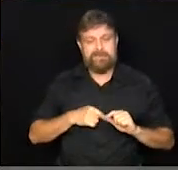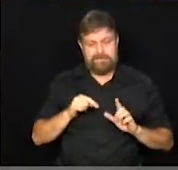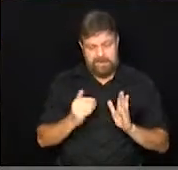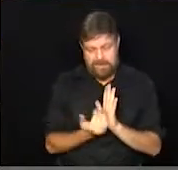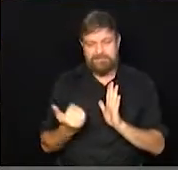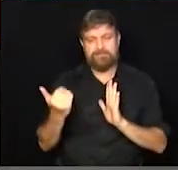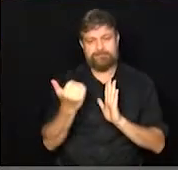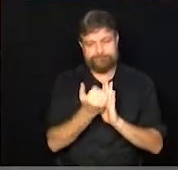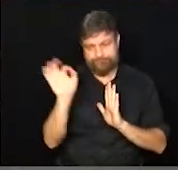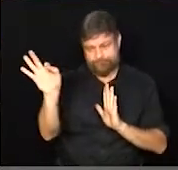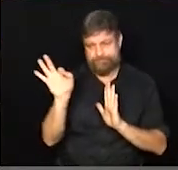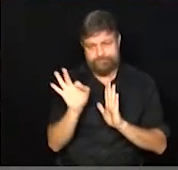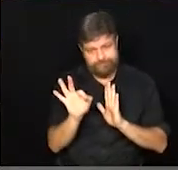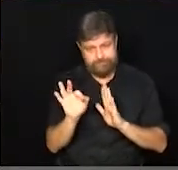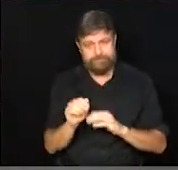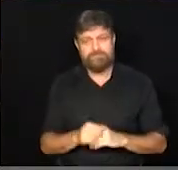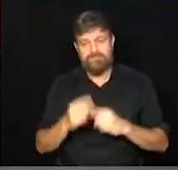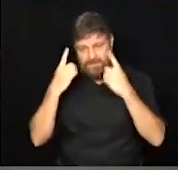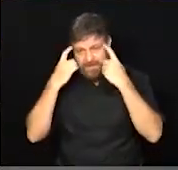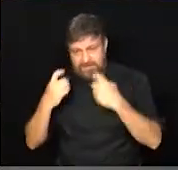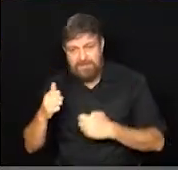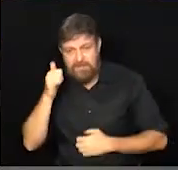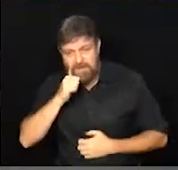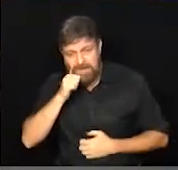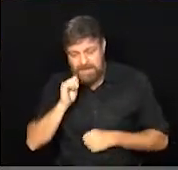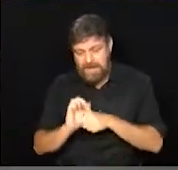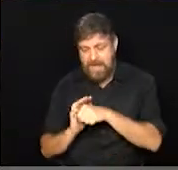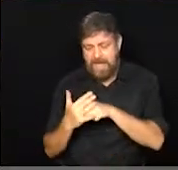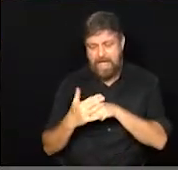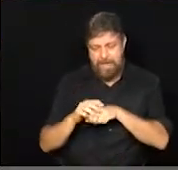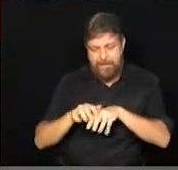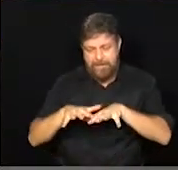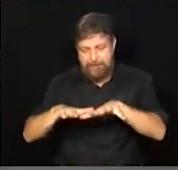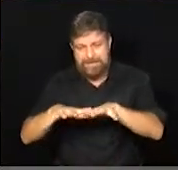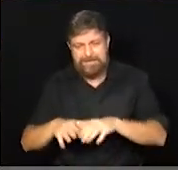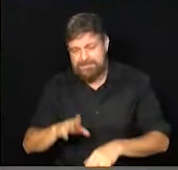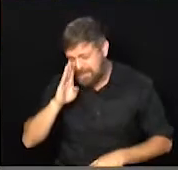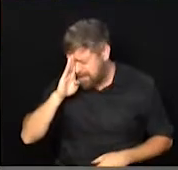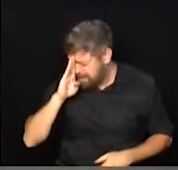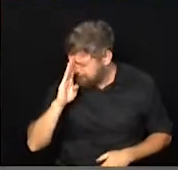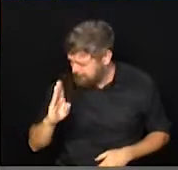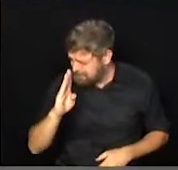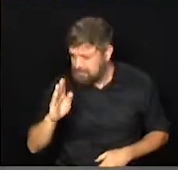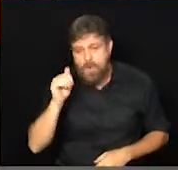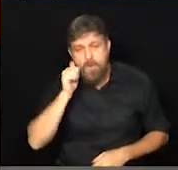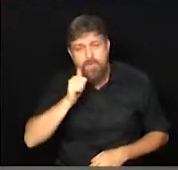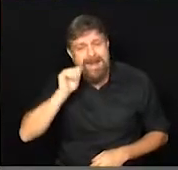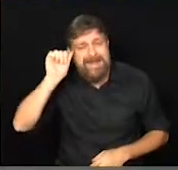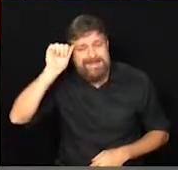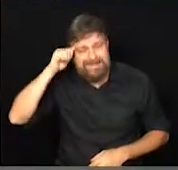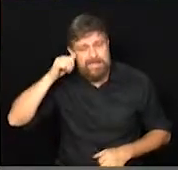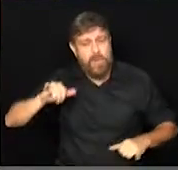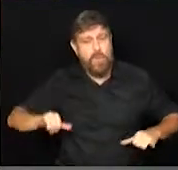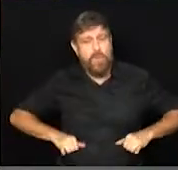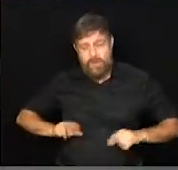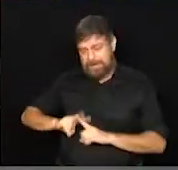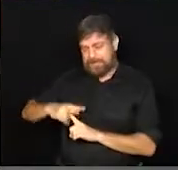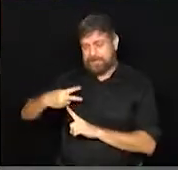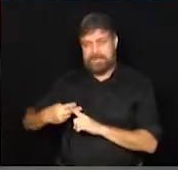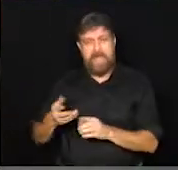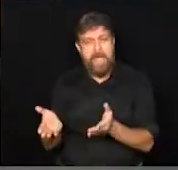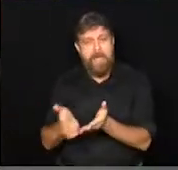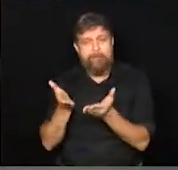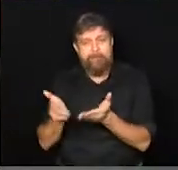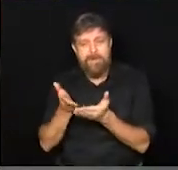muito. Se a violência, se a pandemia agravou a situação de violência, sobretudo para as mulheres negras, pobres e de